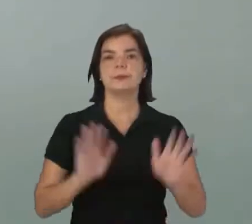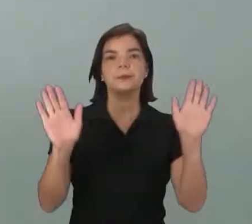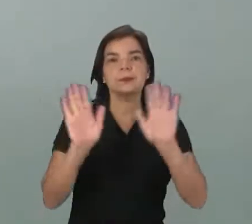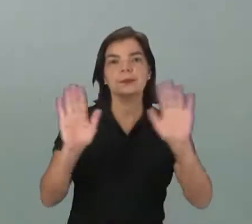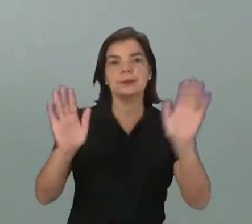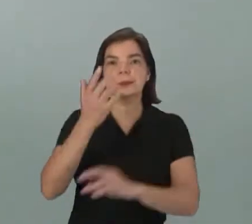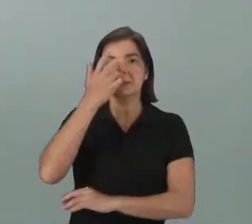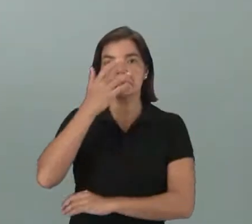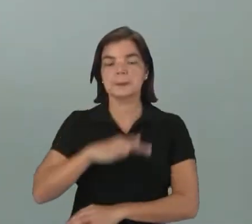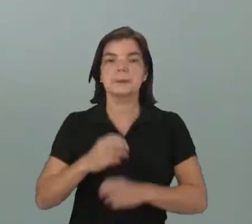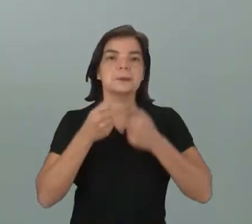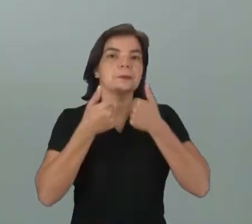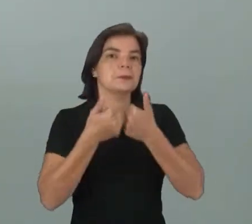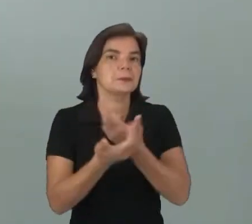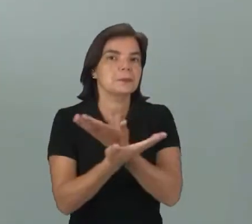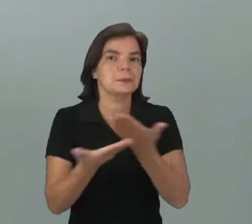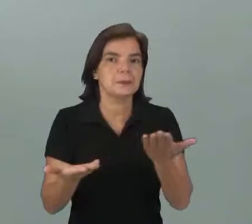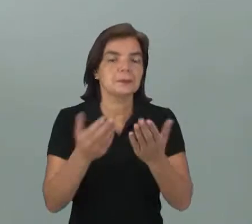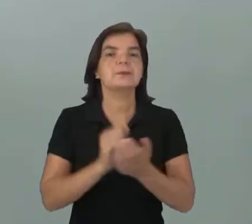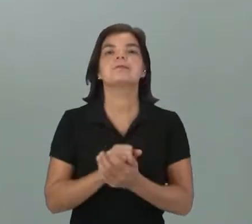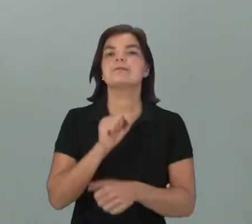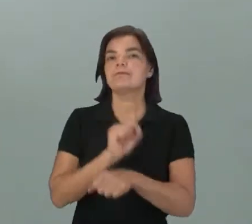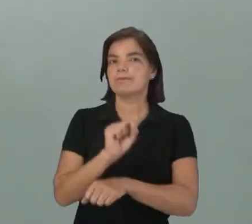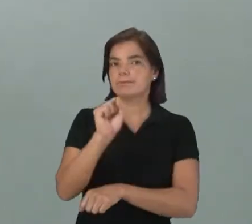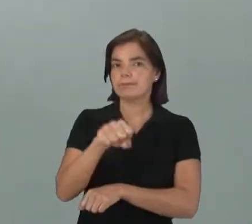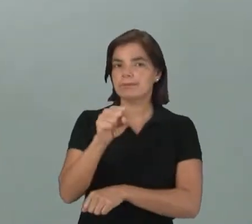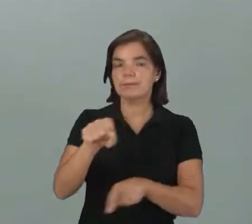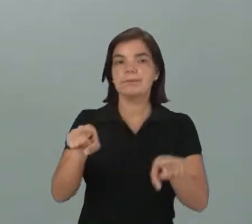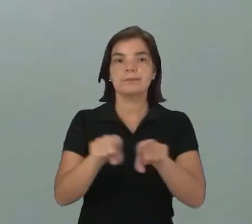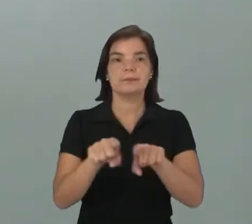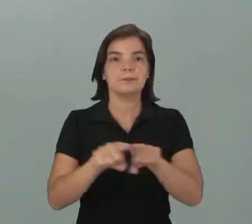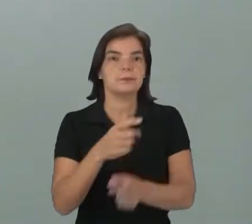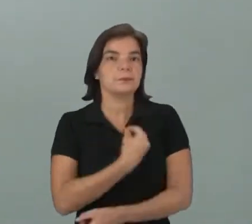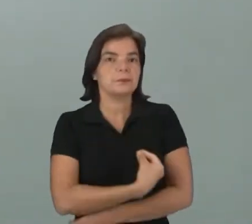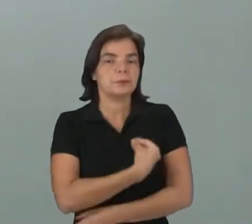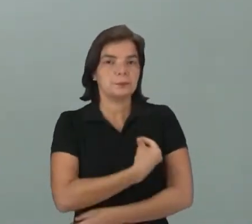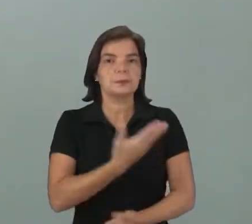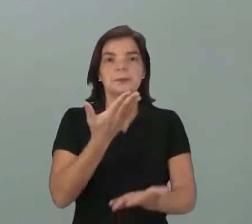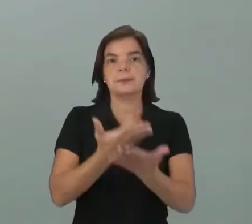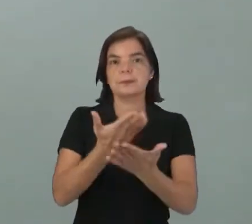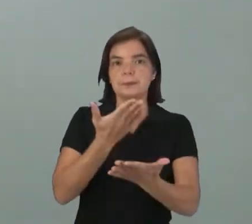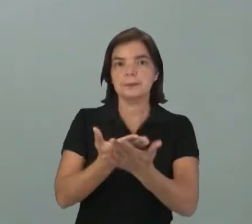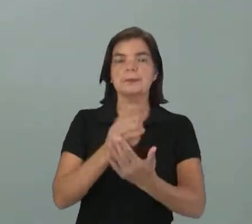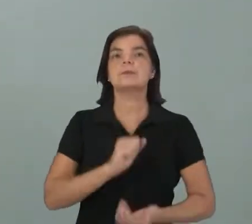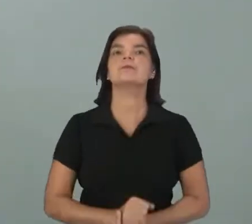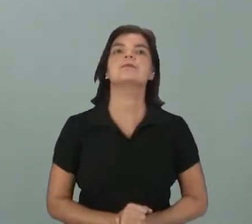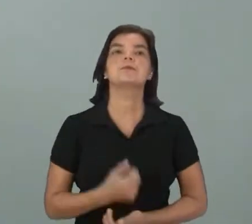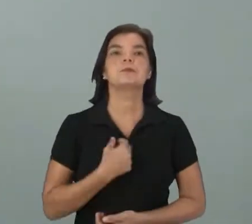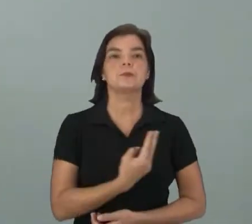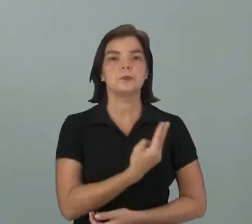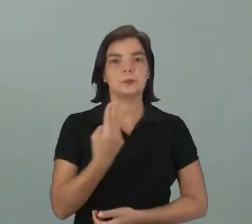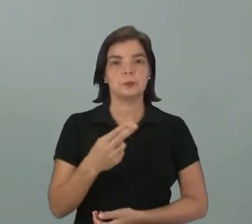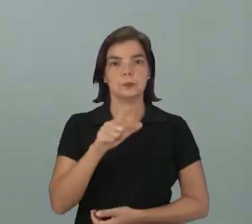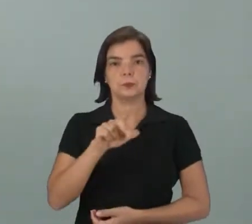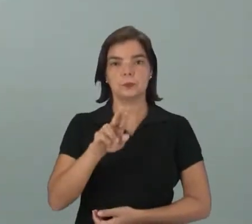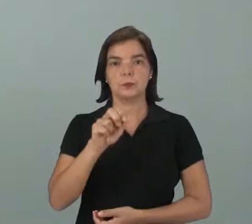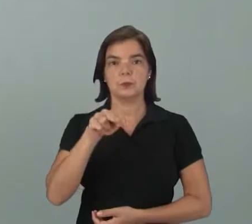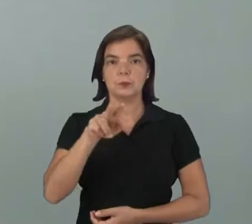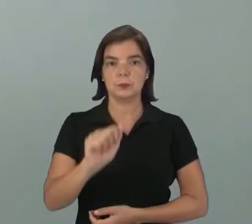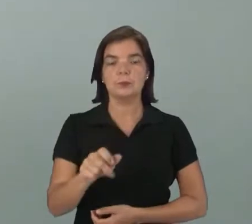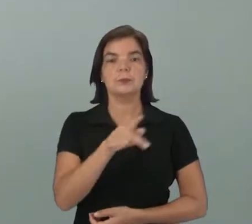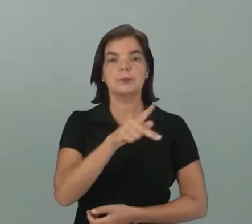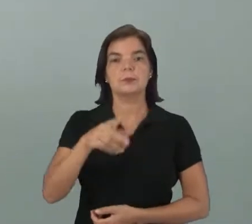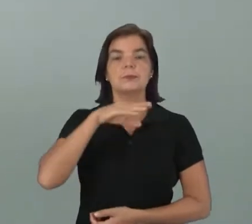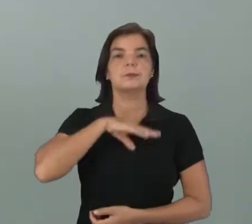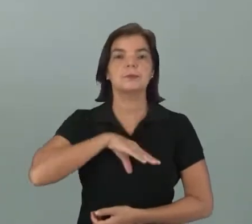Olá, crianças! Tudo bem com vocês? Espero que sim. Estamos aqui para mais uma aula. Eu me chamo Luana, professora de